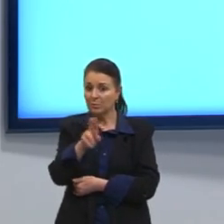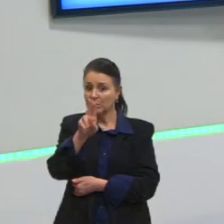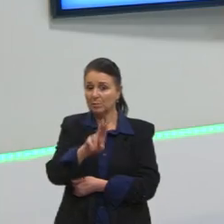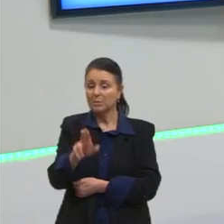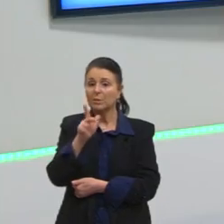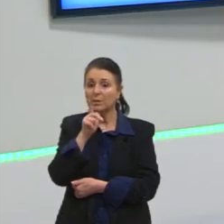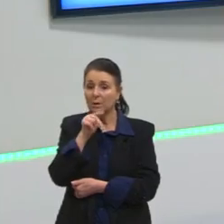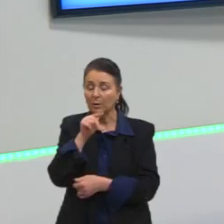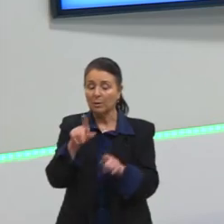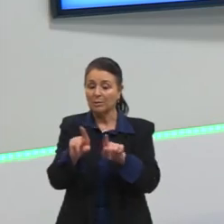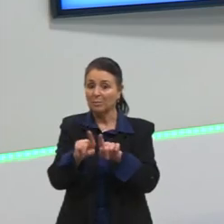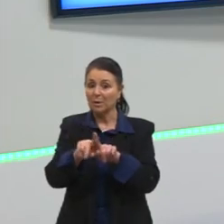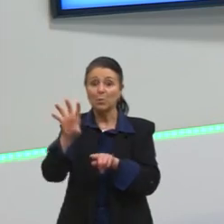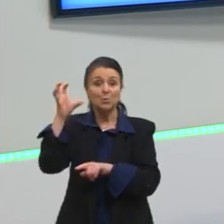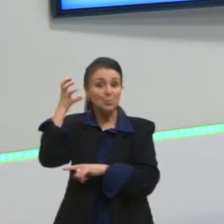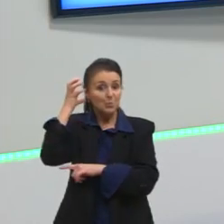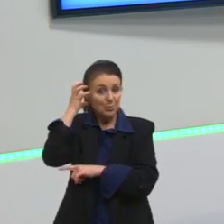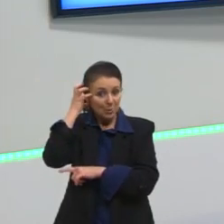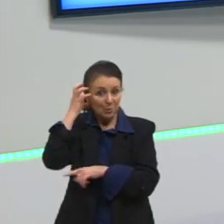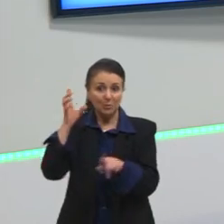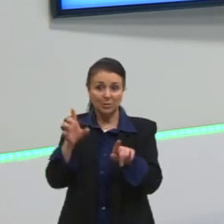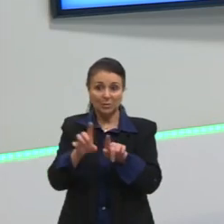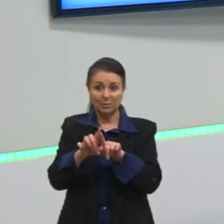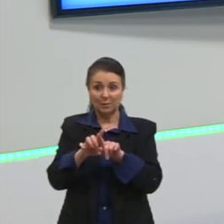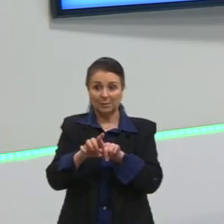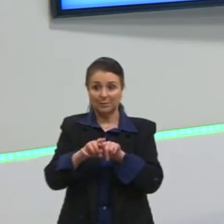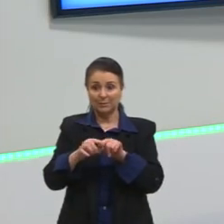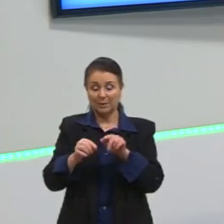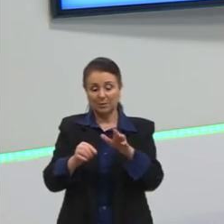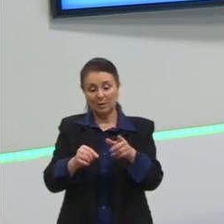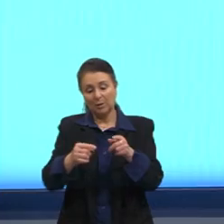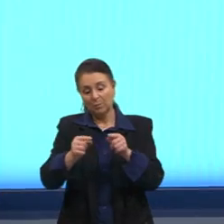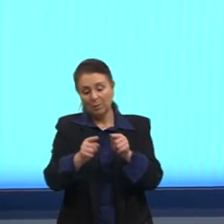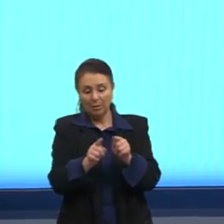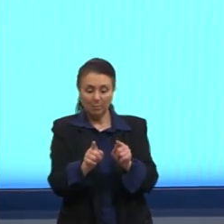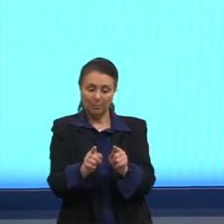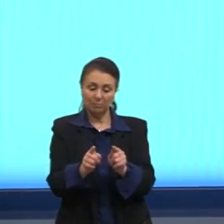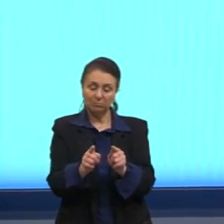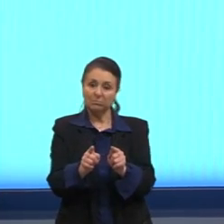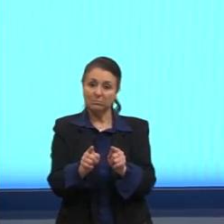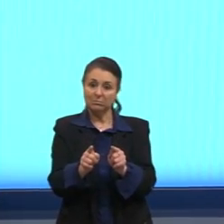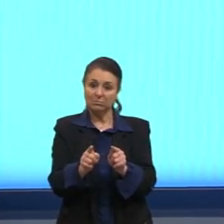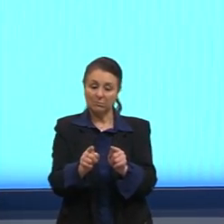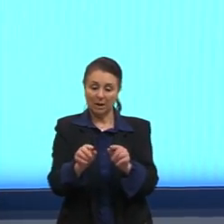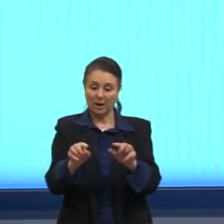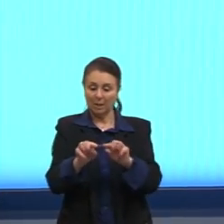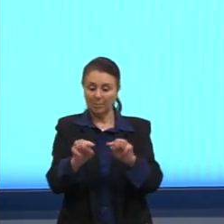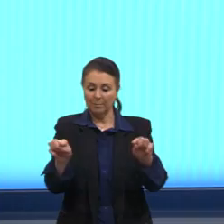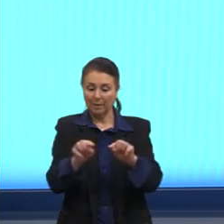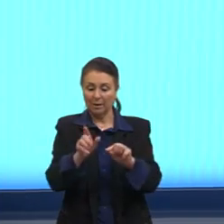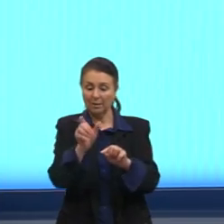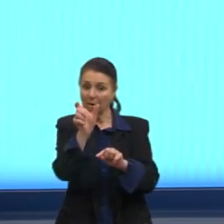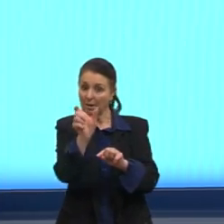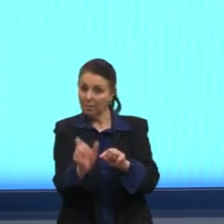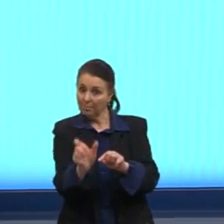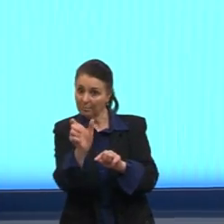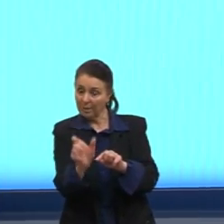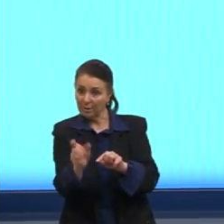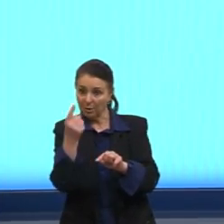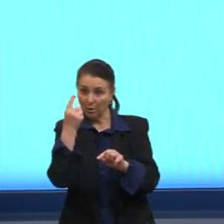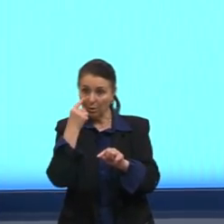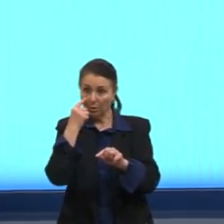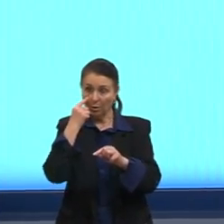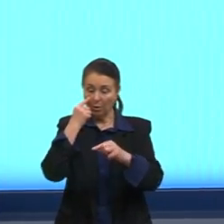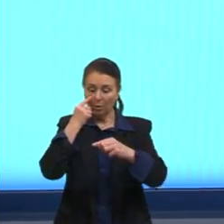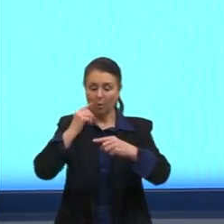acontece com o som, como eu falei. A gente tem uma fenda, que é um espacinho, certo? Que ela vai passar. Ó, vejam que ela passou e